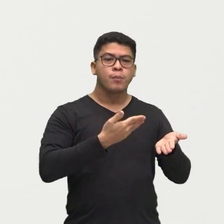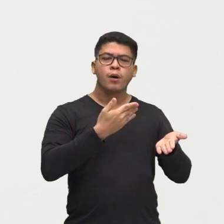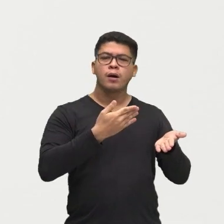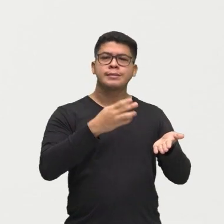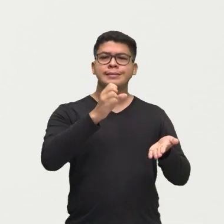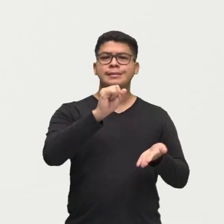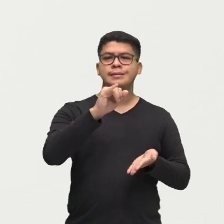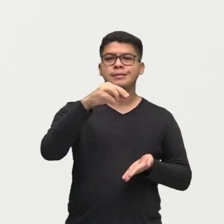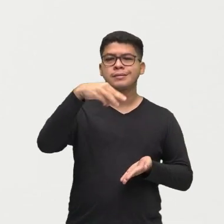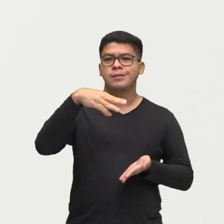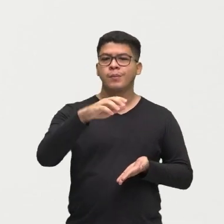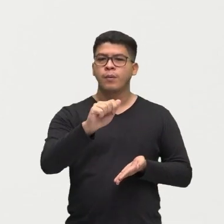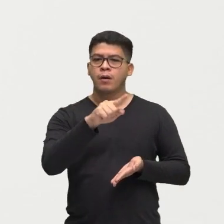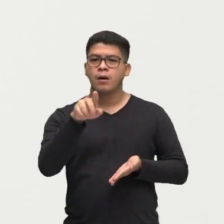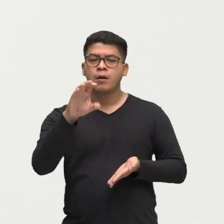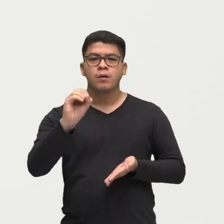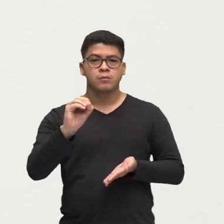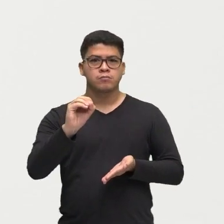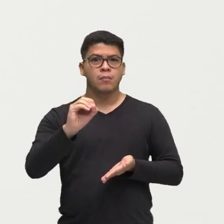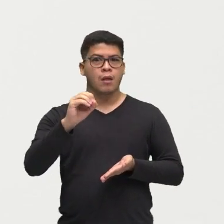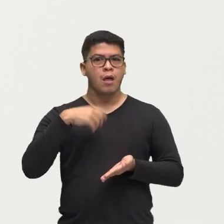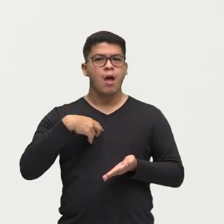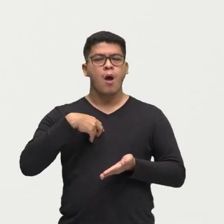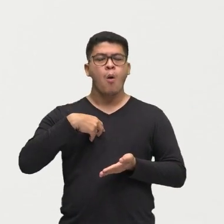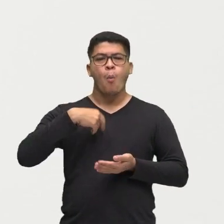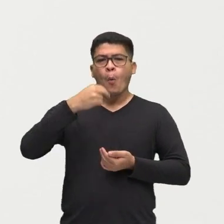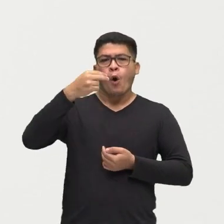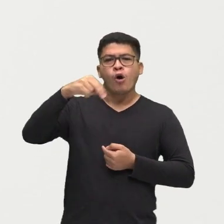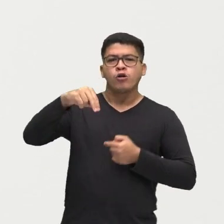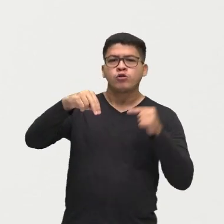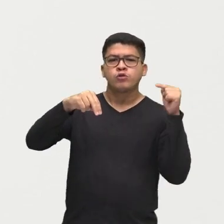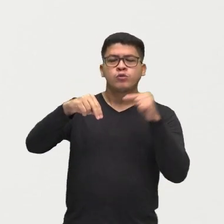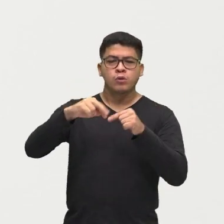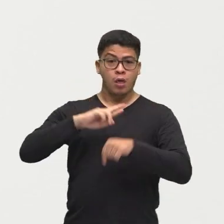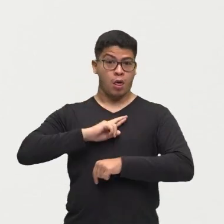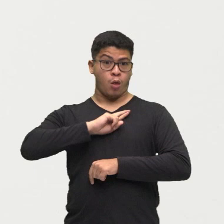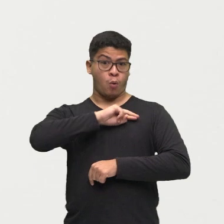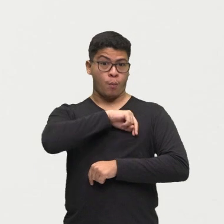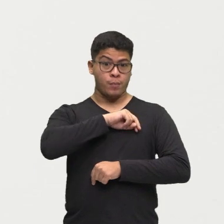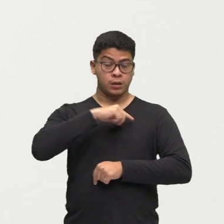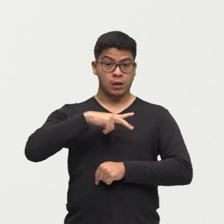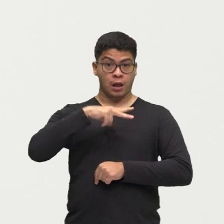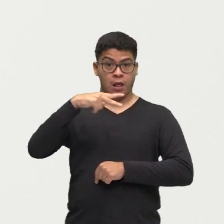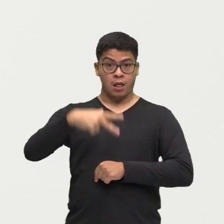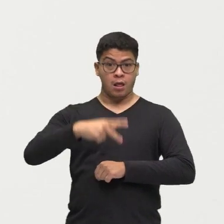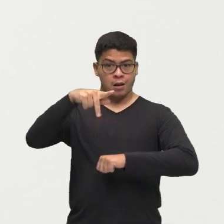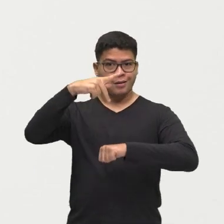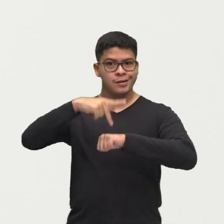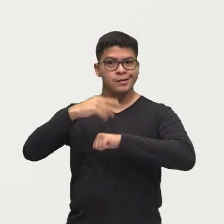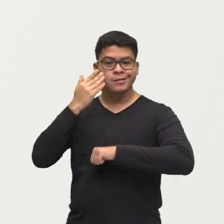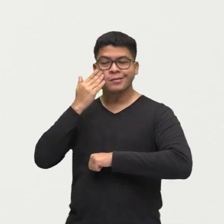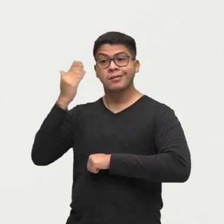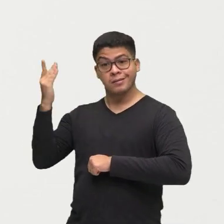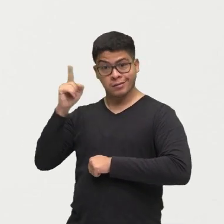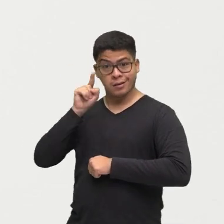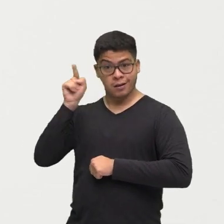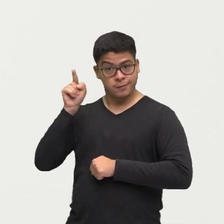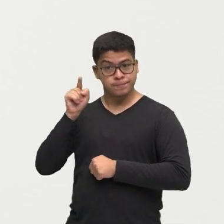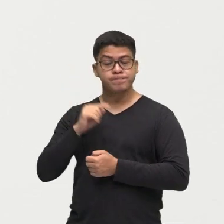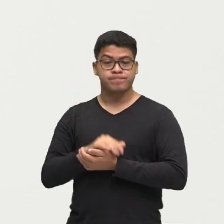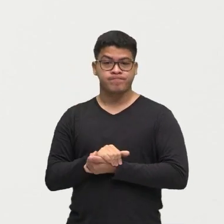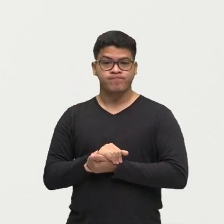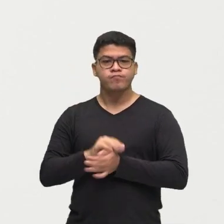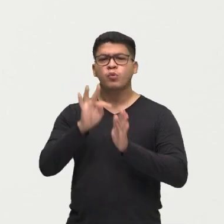Botelho, numa novela que é considerada o melhor exemplo novelístico da novelística romântica em Portugal.